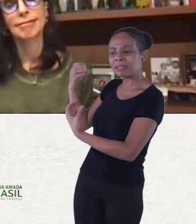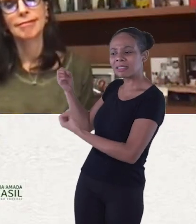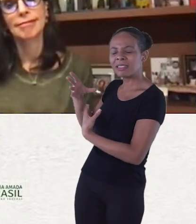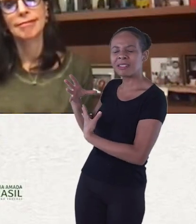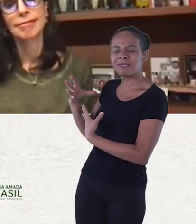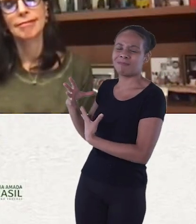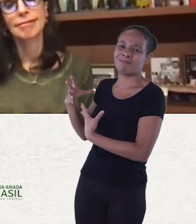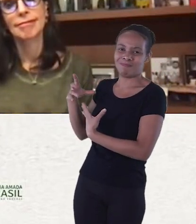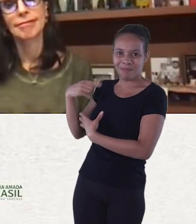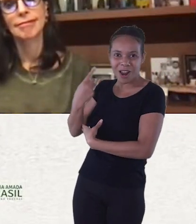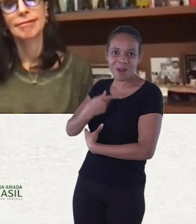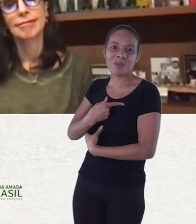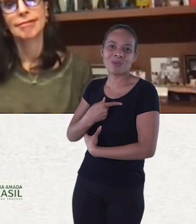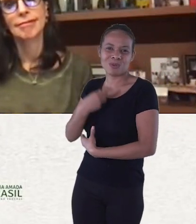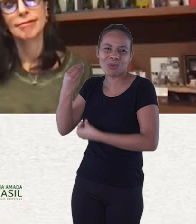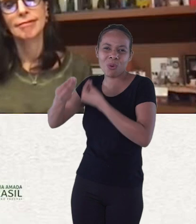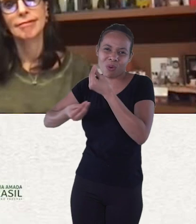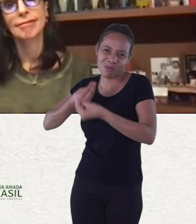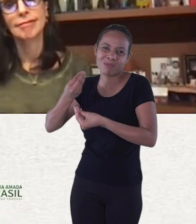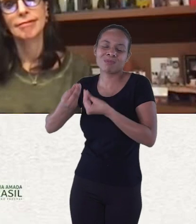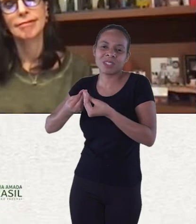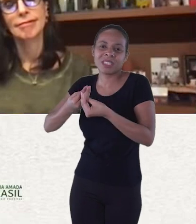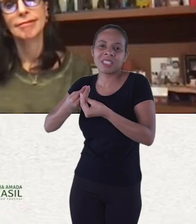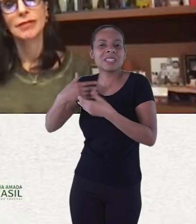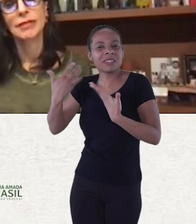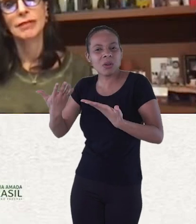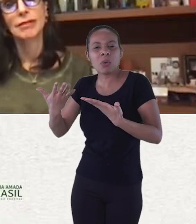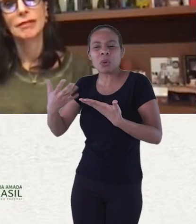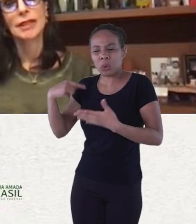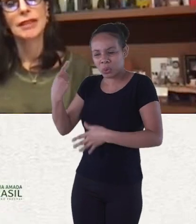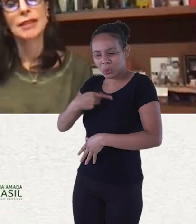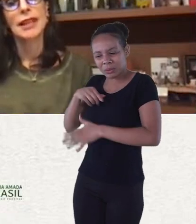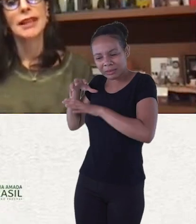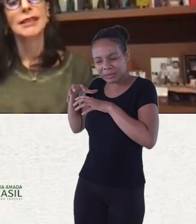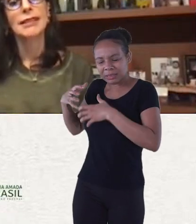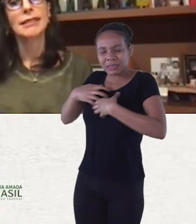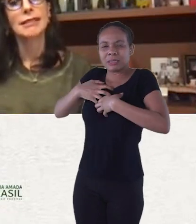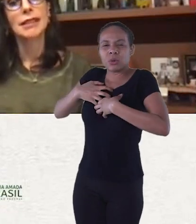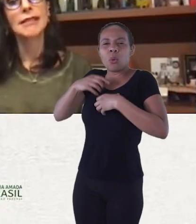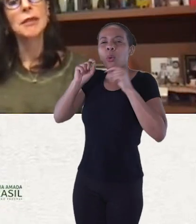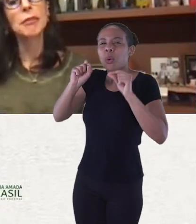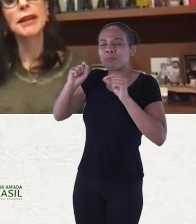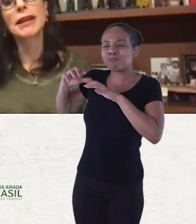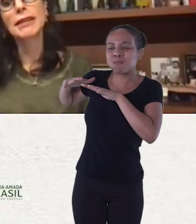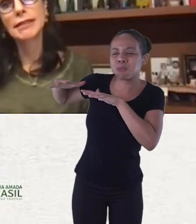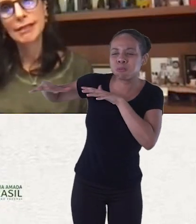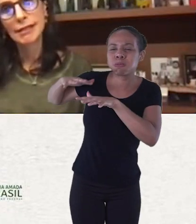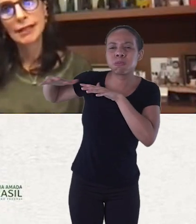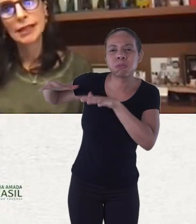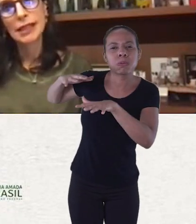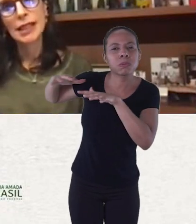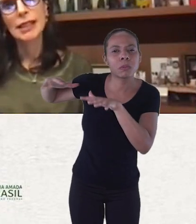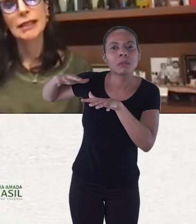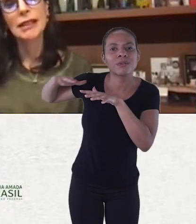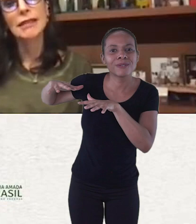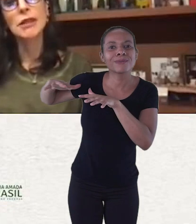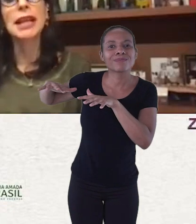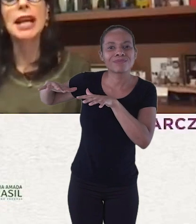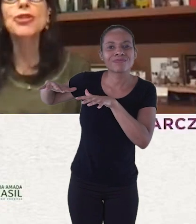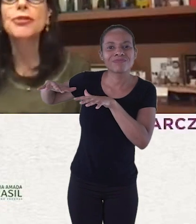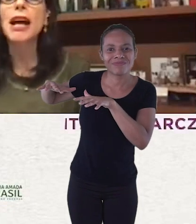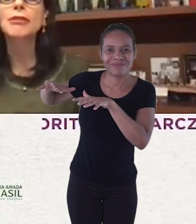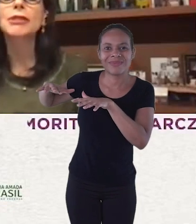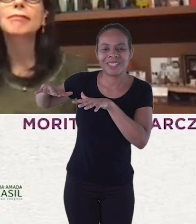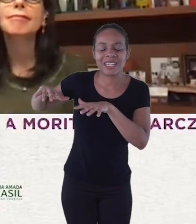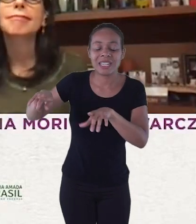que isso, de alguma maneira, mobilizou muito a gente, né? Isso foi uma espécie de um grande bálsamo, né? Uma espécie de uma